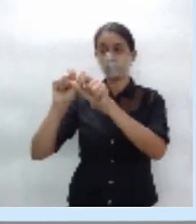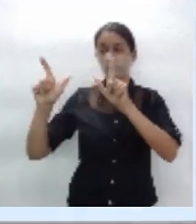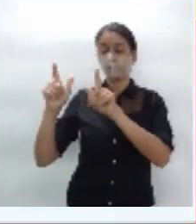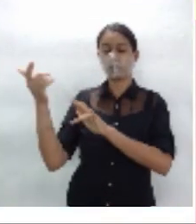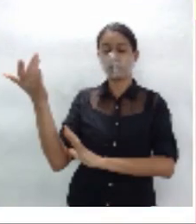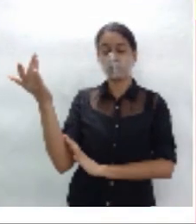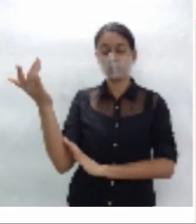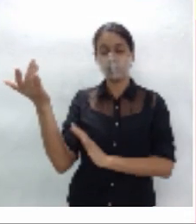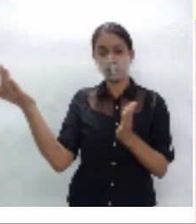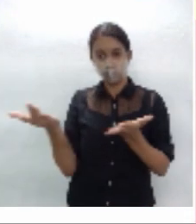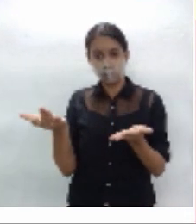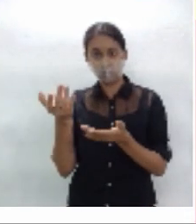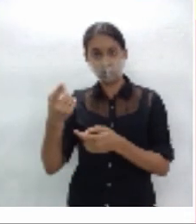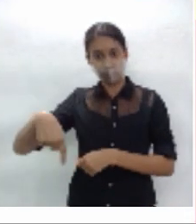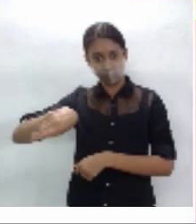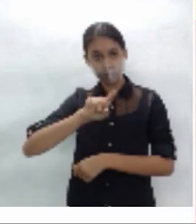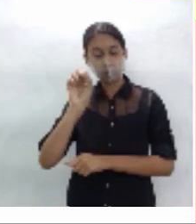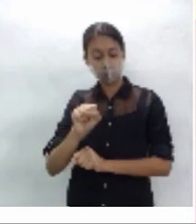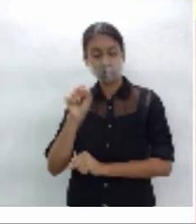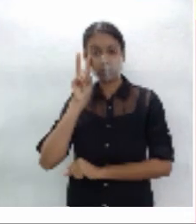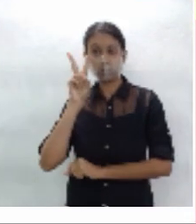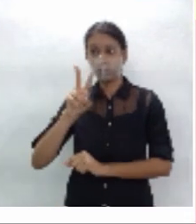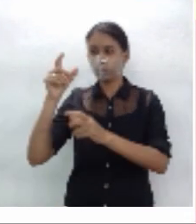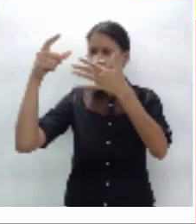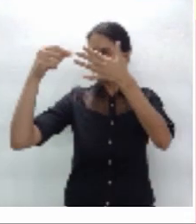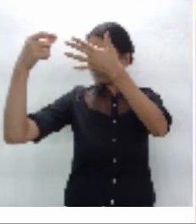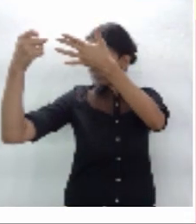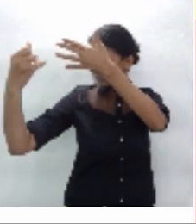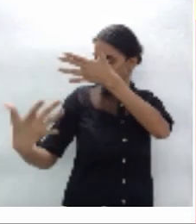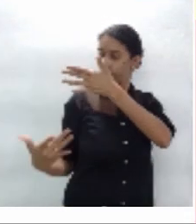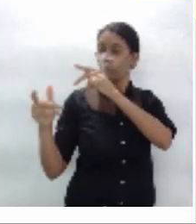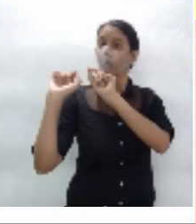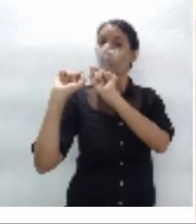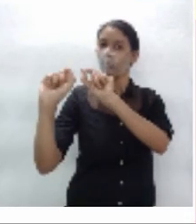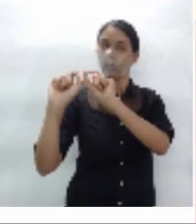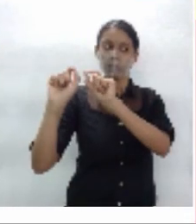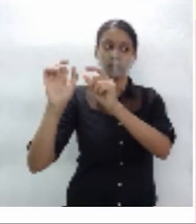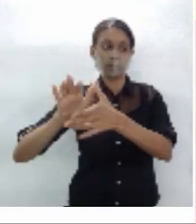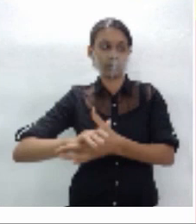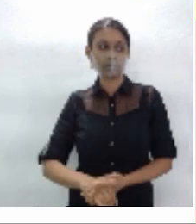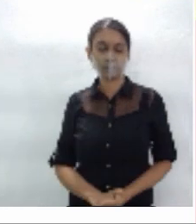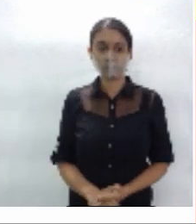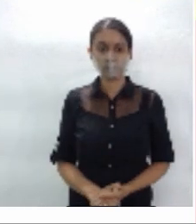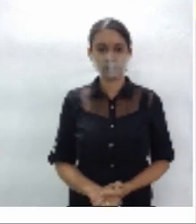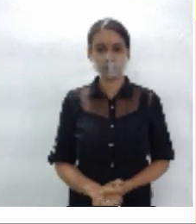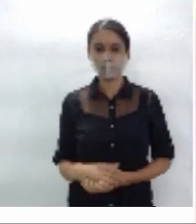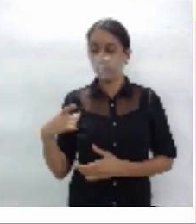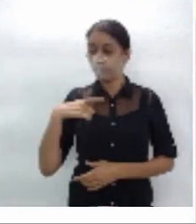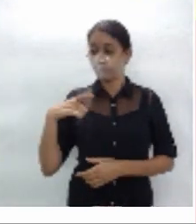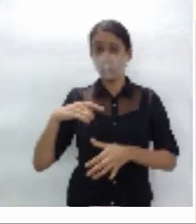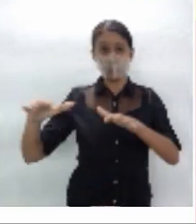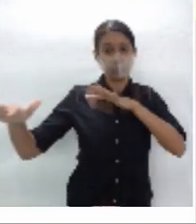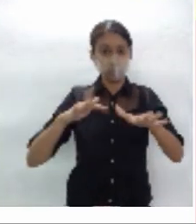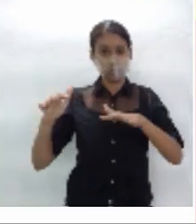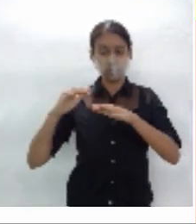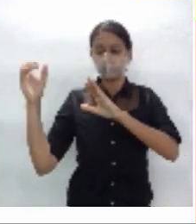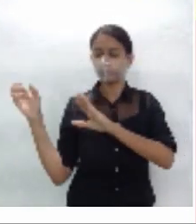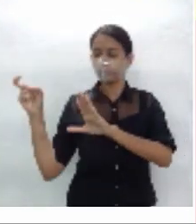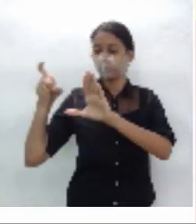telão, aí na tela de vocês, com maiores detalhes. Então, a gente vai ter os movimentos